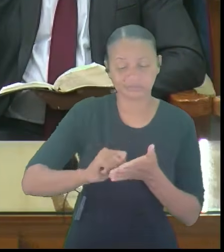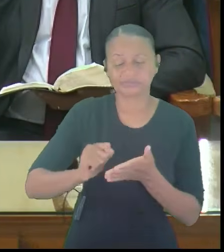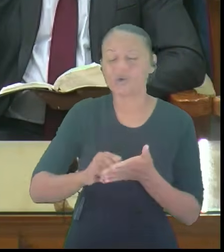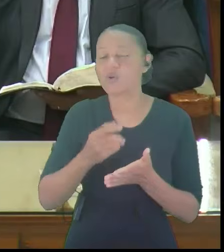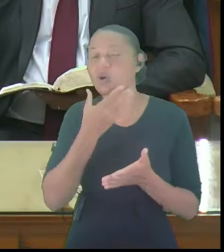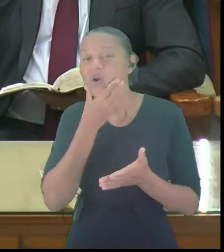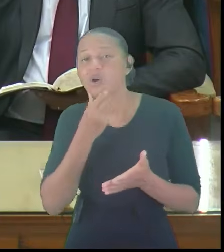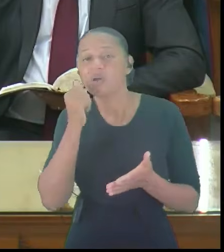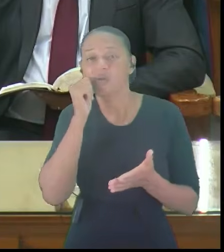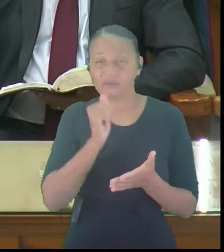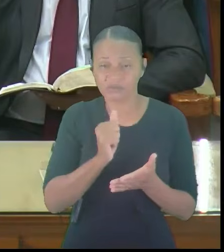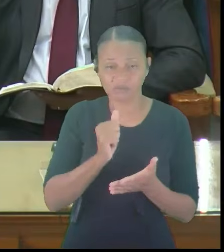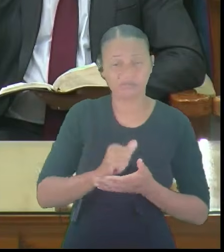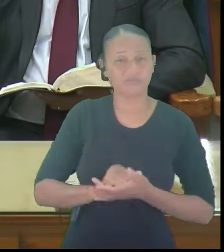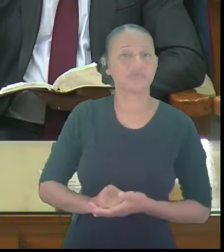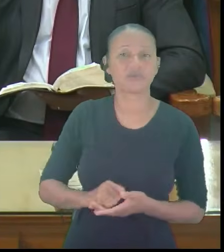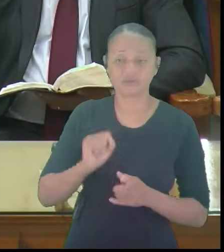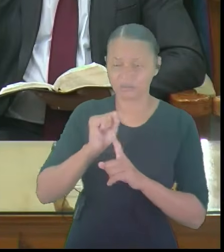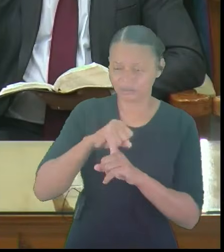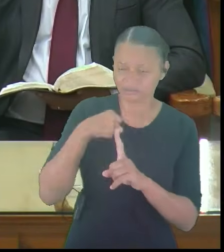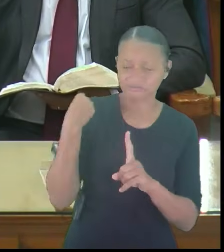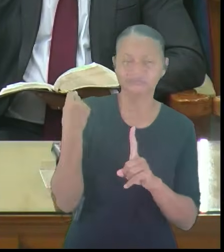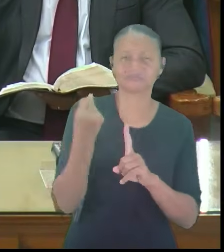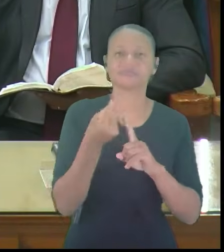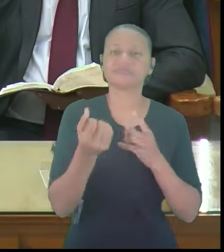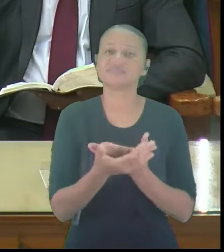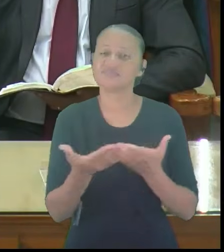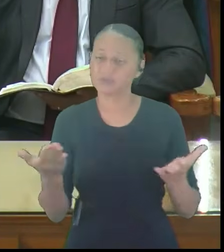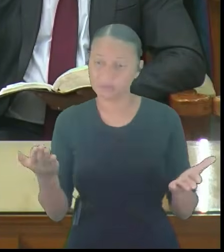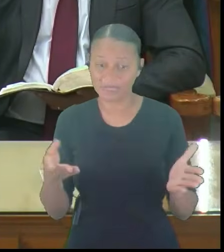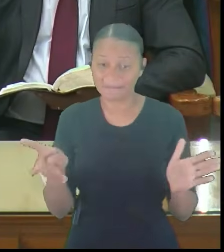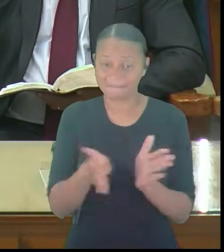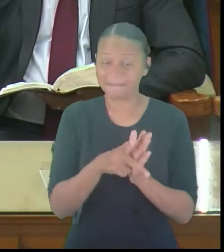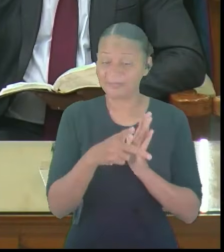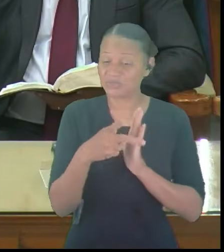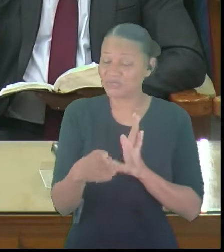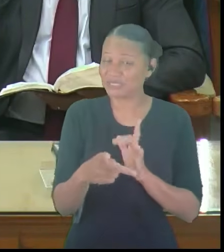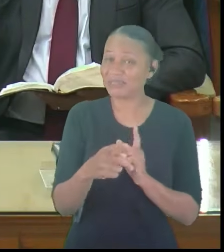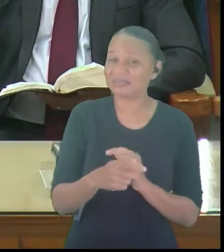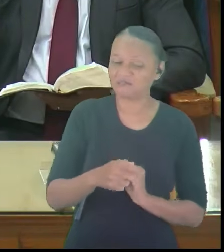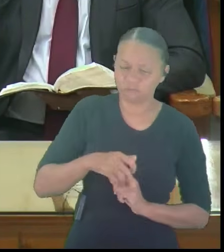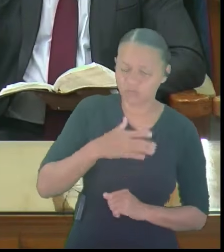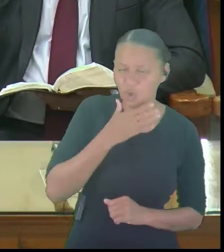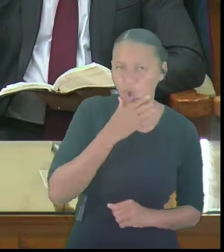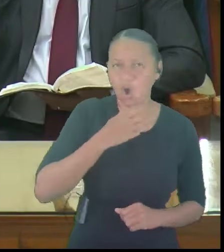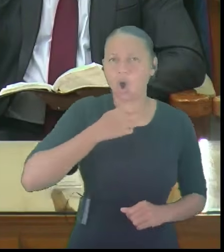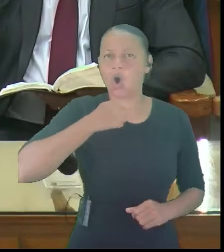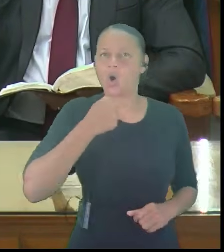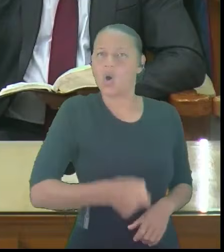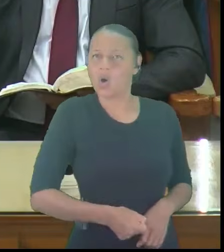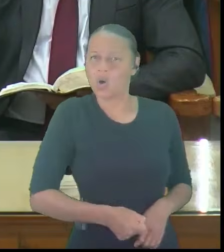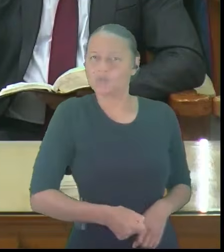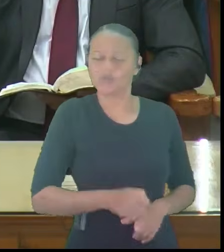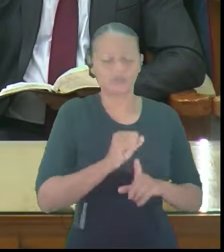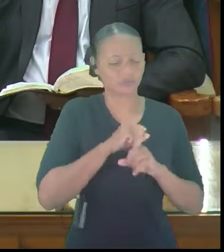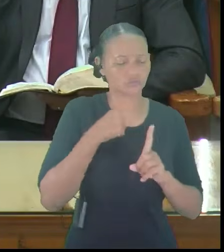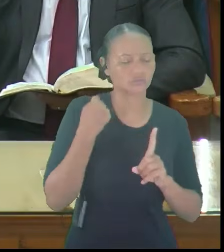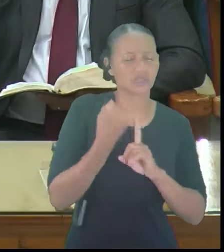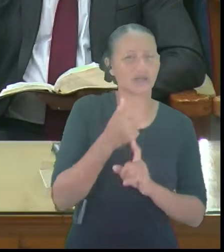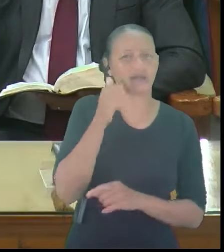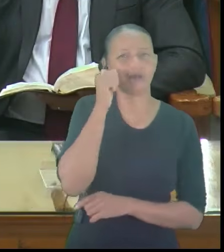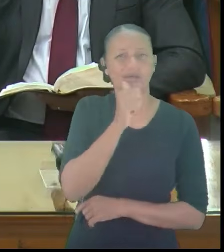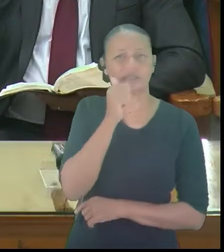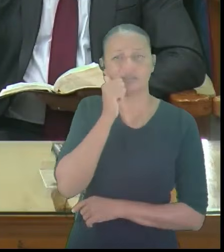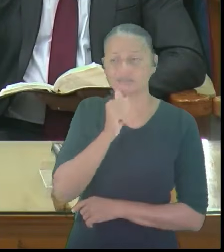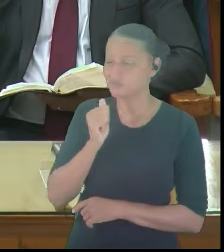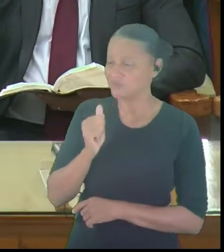mulheres numa sociedade que era machista, numa sociedade onde a mulher